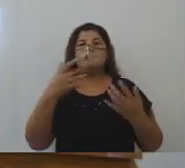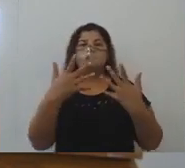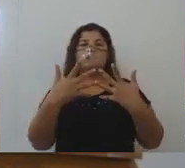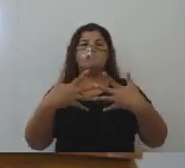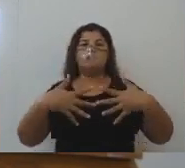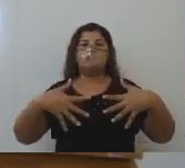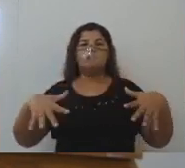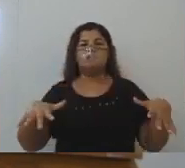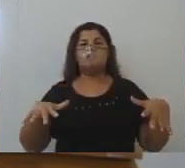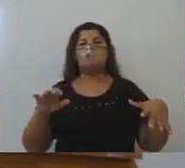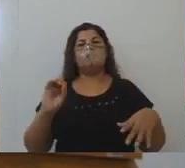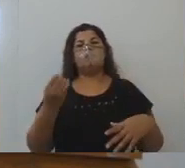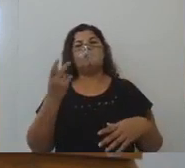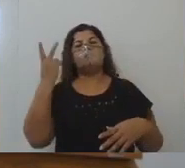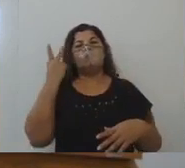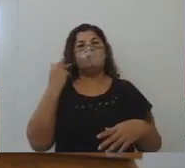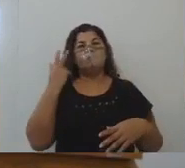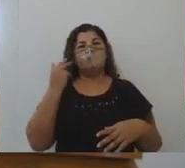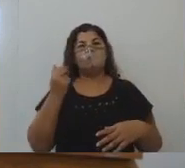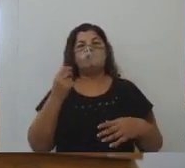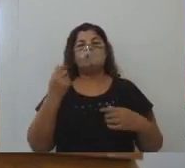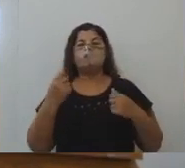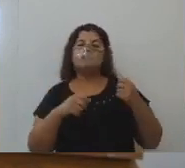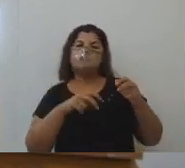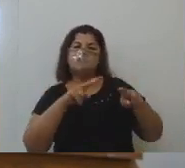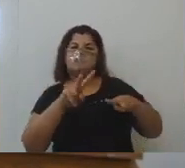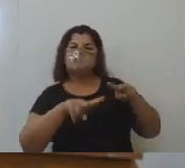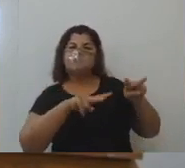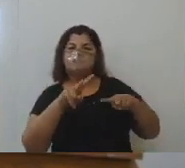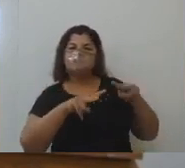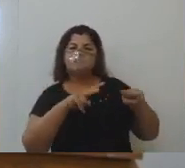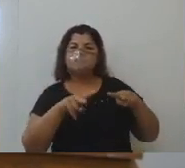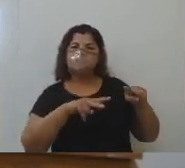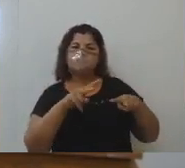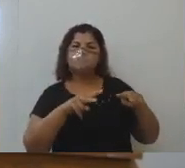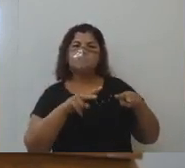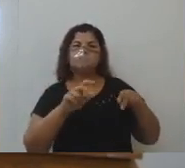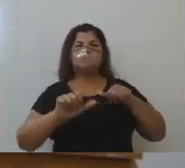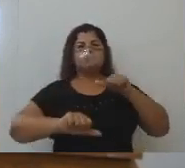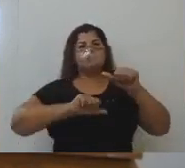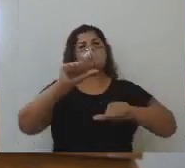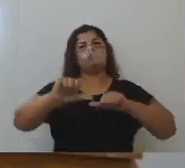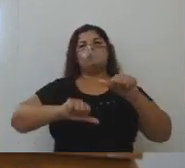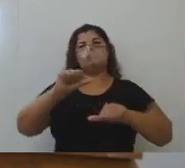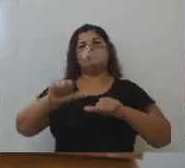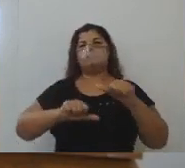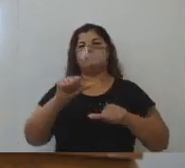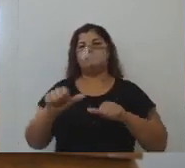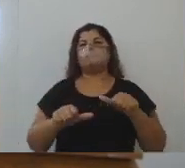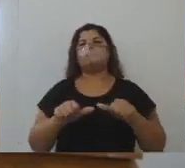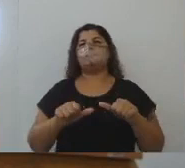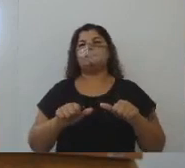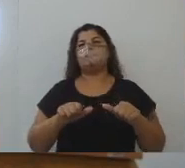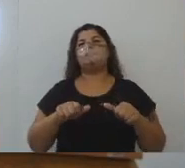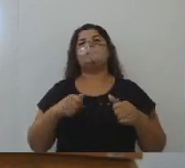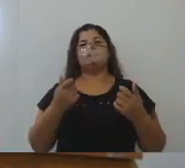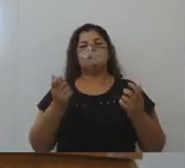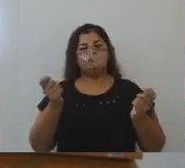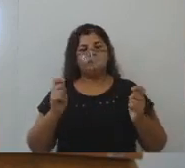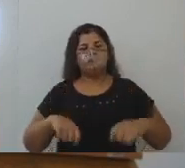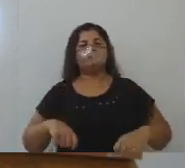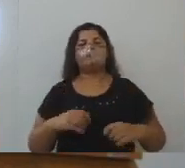são normais. A gente precisa observar essa realidade para a gente poder transformar. É aí que a gente está pronto para fazer